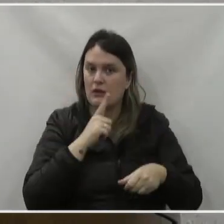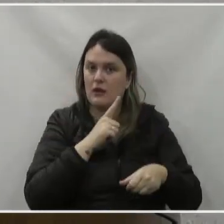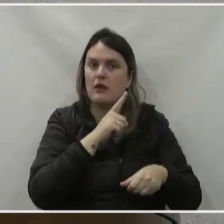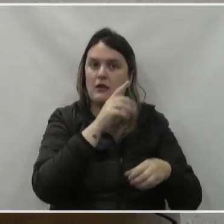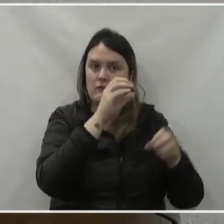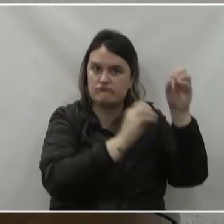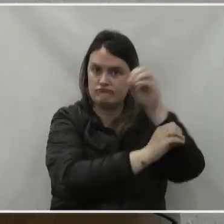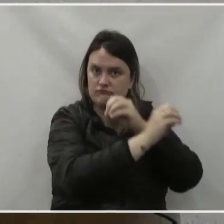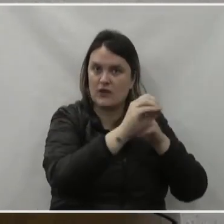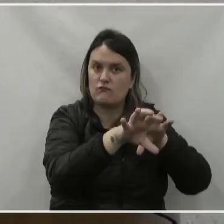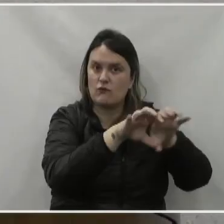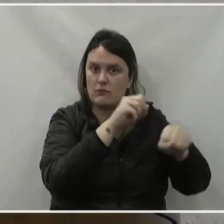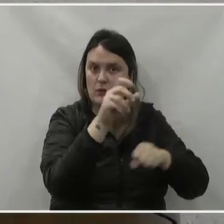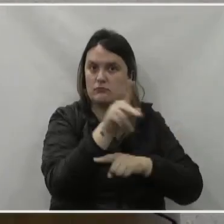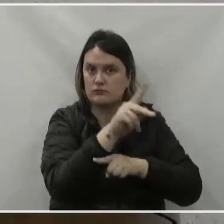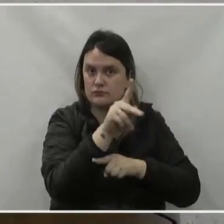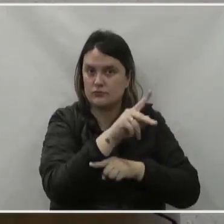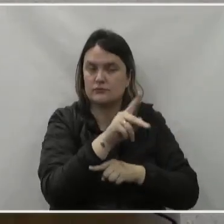forma professores,